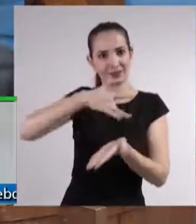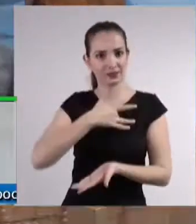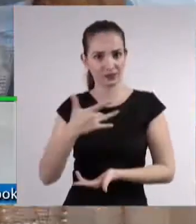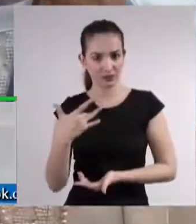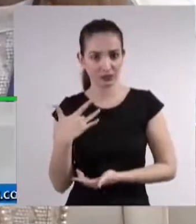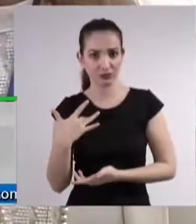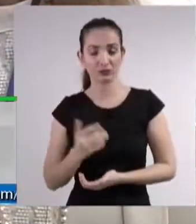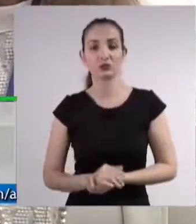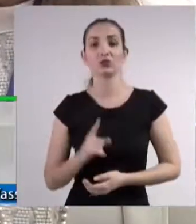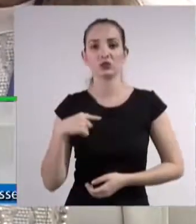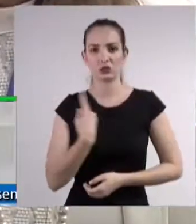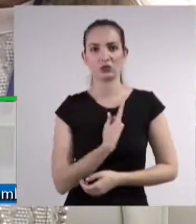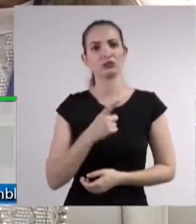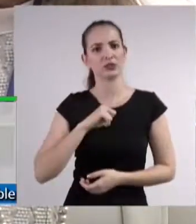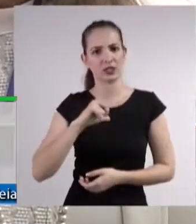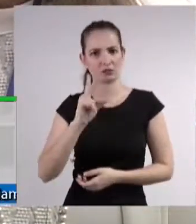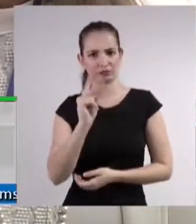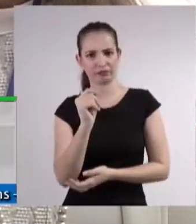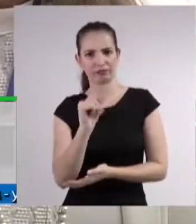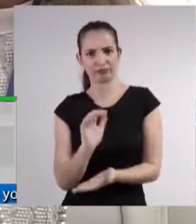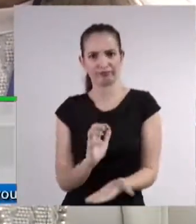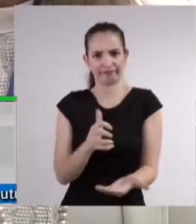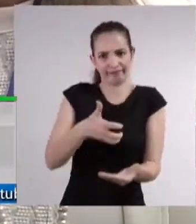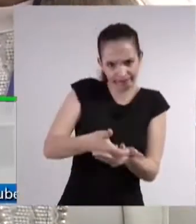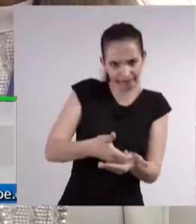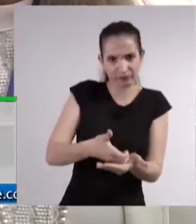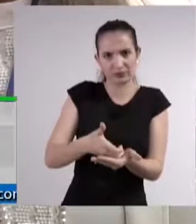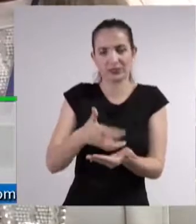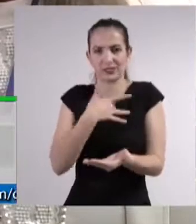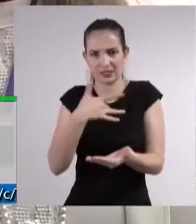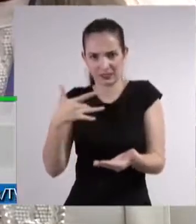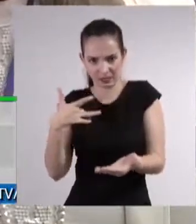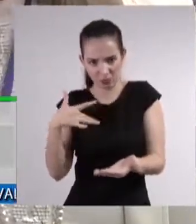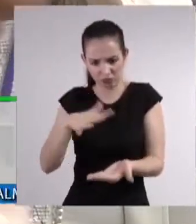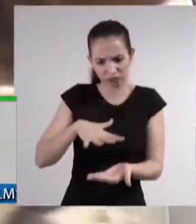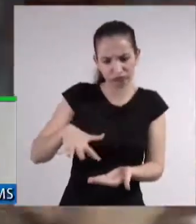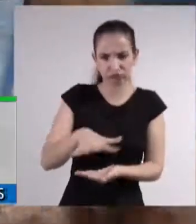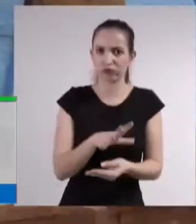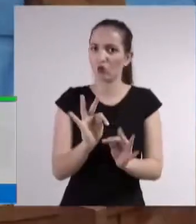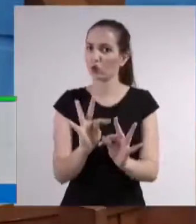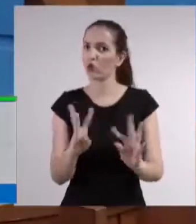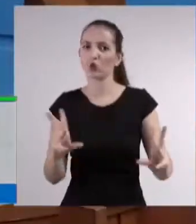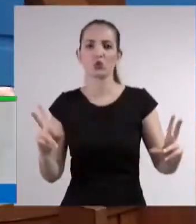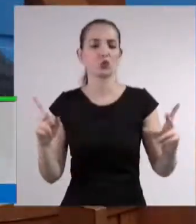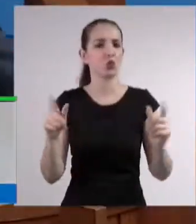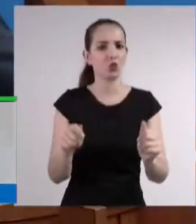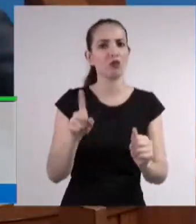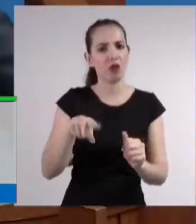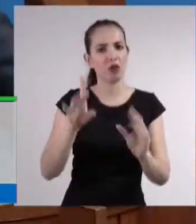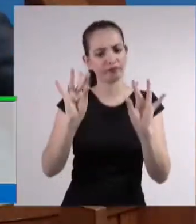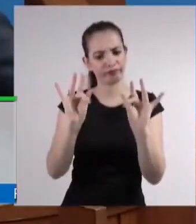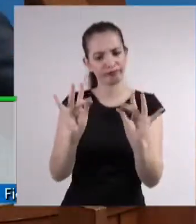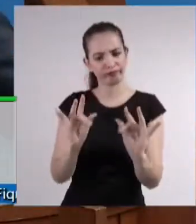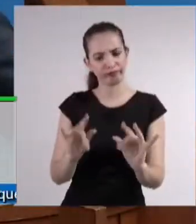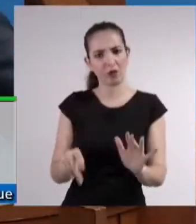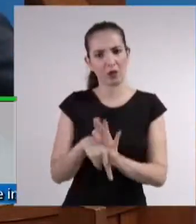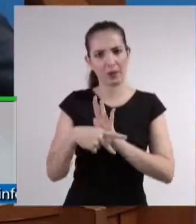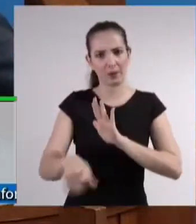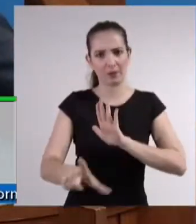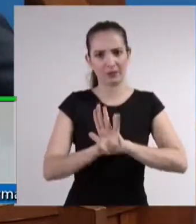nós temos investimentos na área da saúde, que todos eles são definidos pela Lei